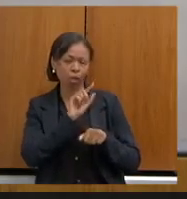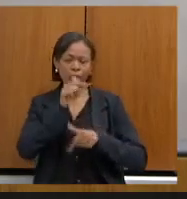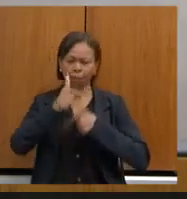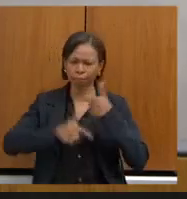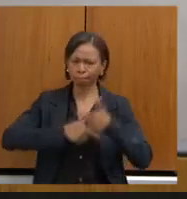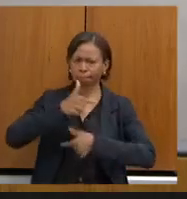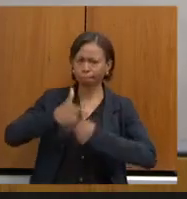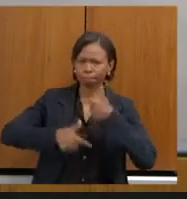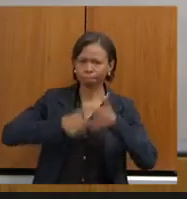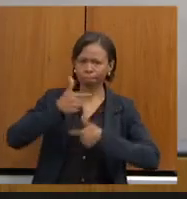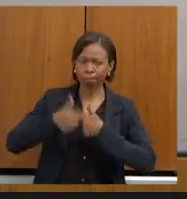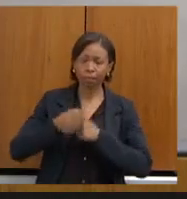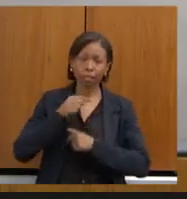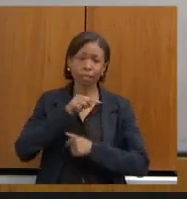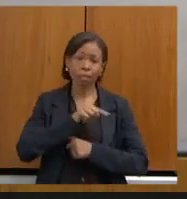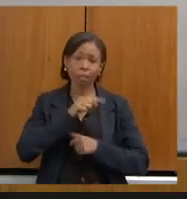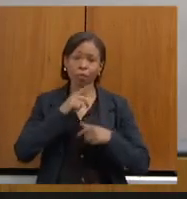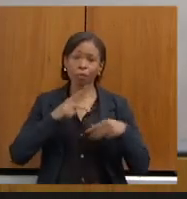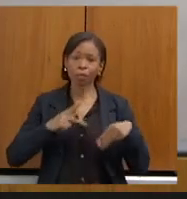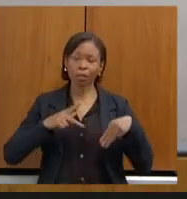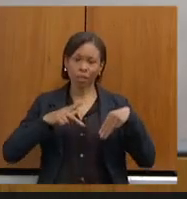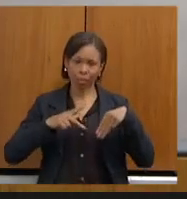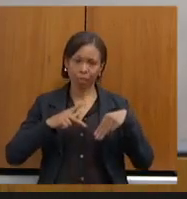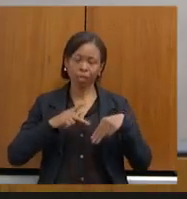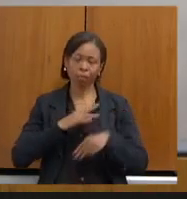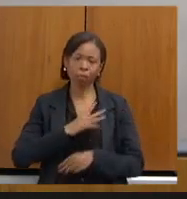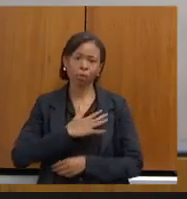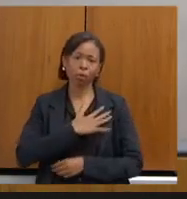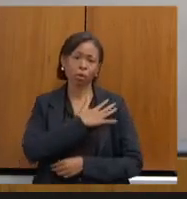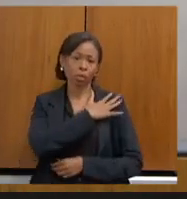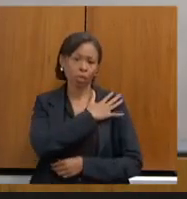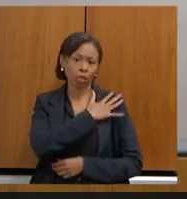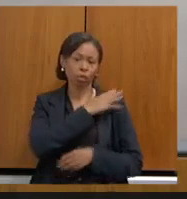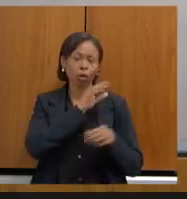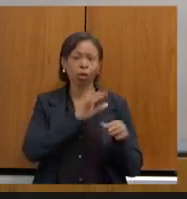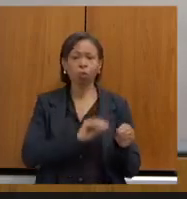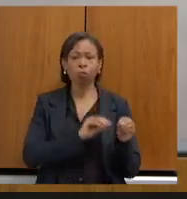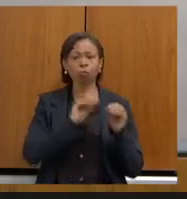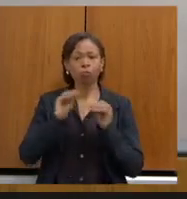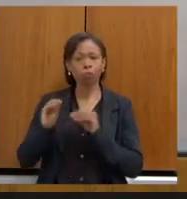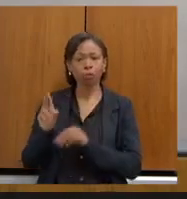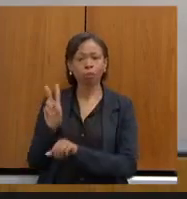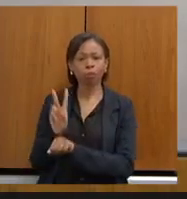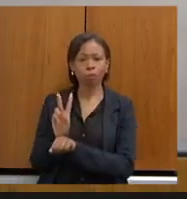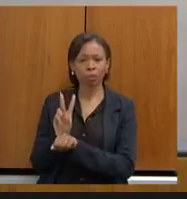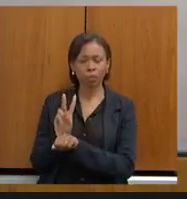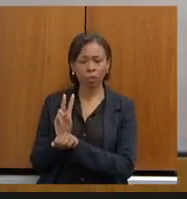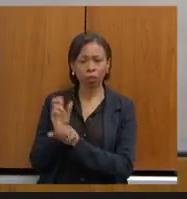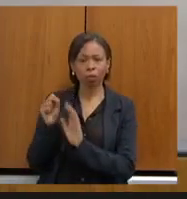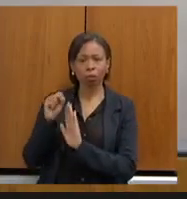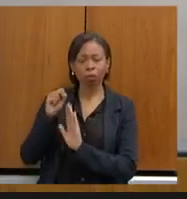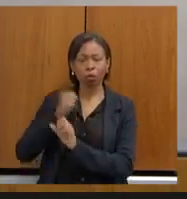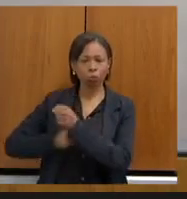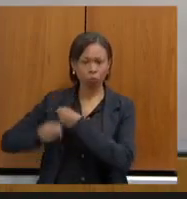prestados o Coronel PM foi transferido para a reserva no início da há 70